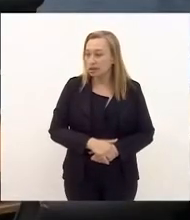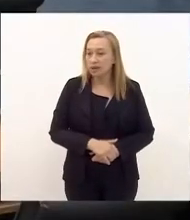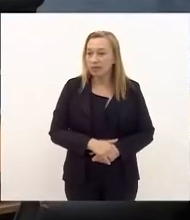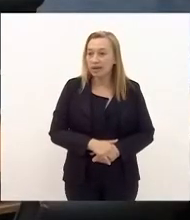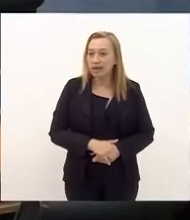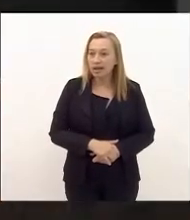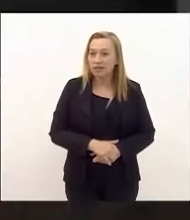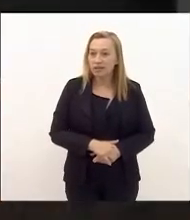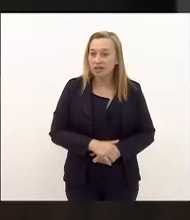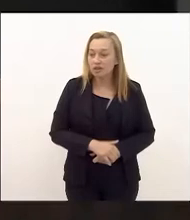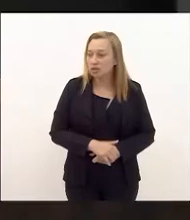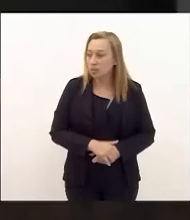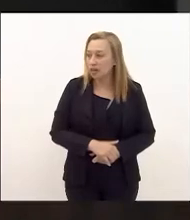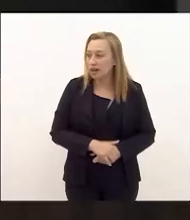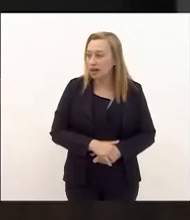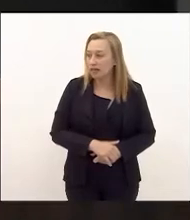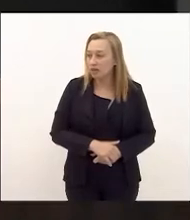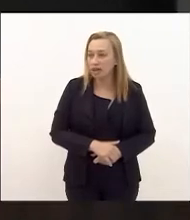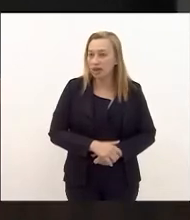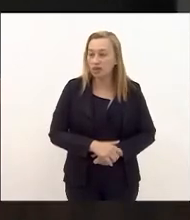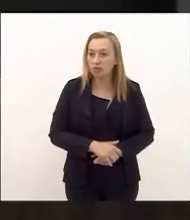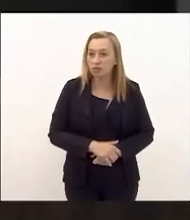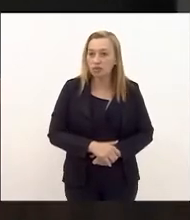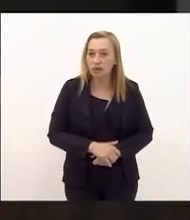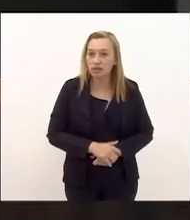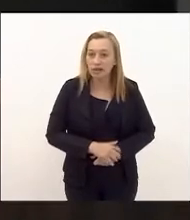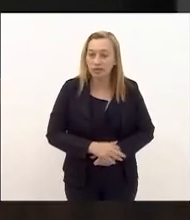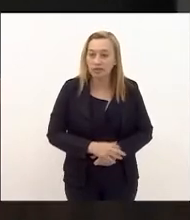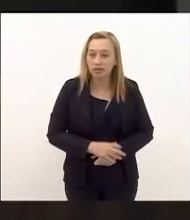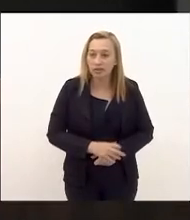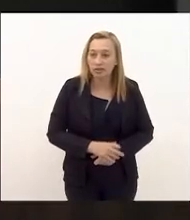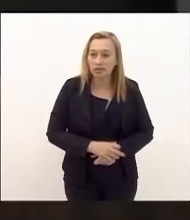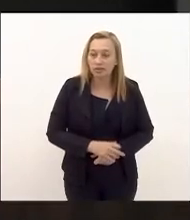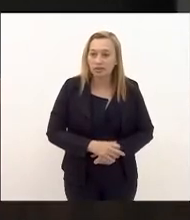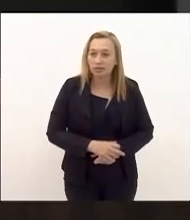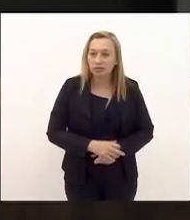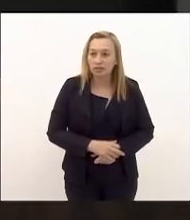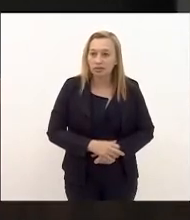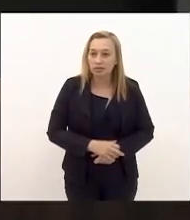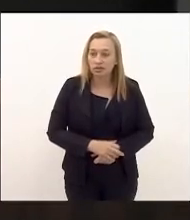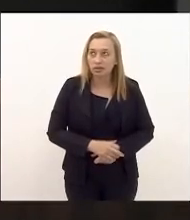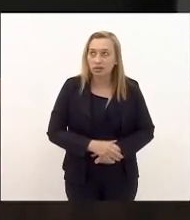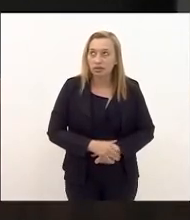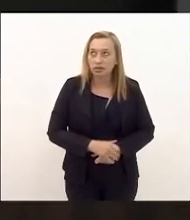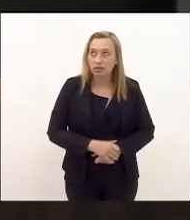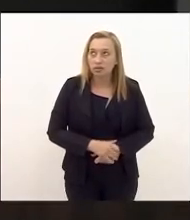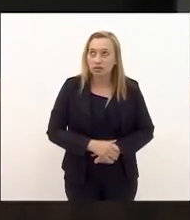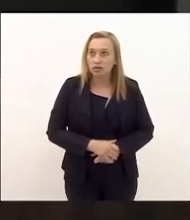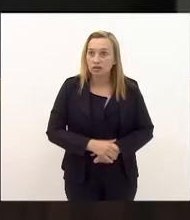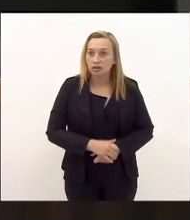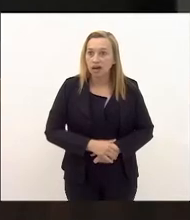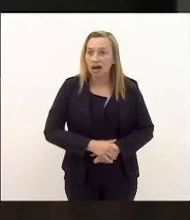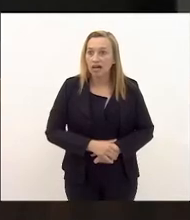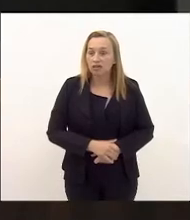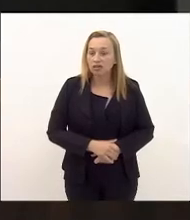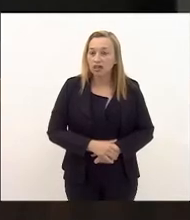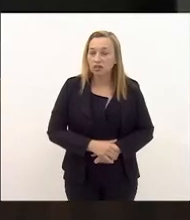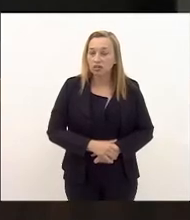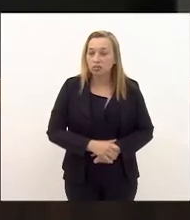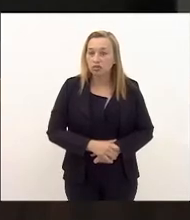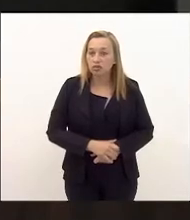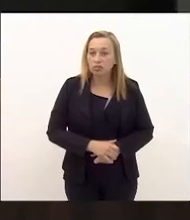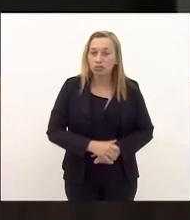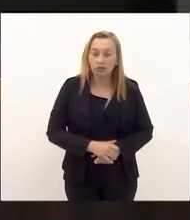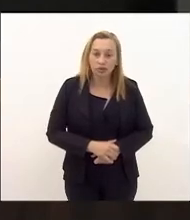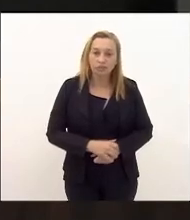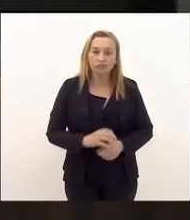Com os pareceres emitidos em votação substitutivo. Senhores que aprovam, permaneçam como estão. Aprovado. Aprovado por